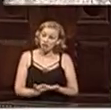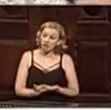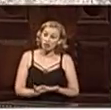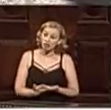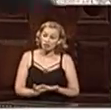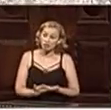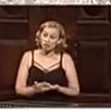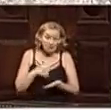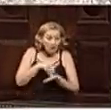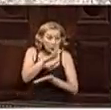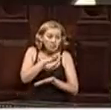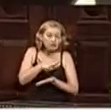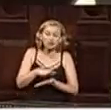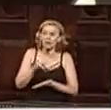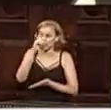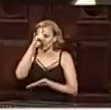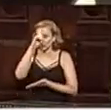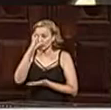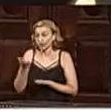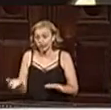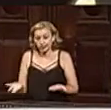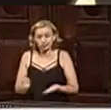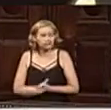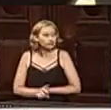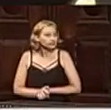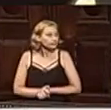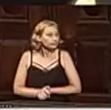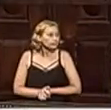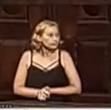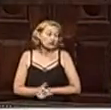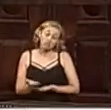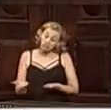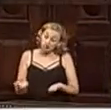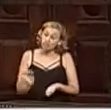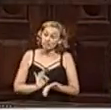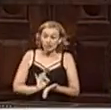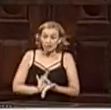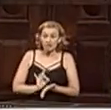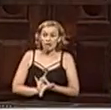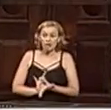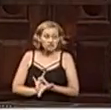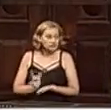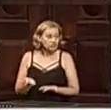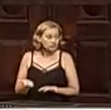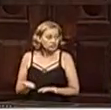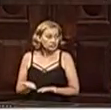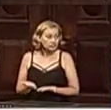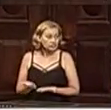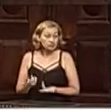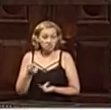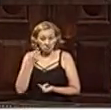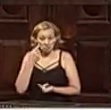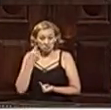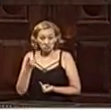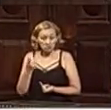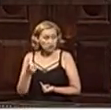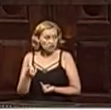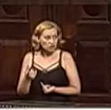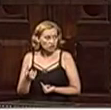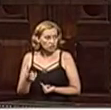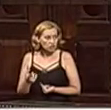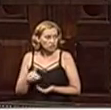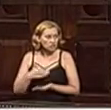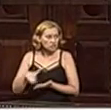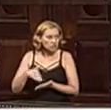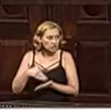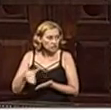completamente abandonados. Certeza, deputado Paulo Ramos, isso aí é um grande absurdo. Numa audiência pública aqui da Comissão de Saúde, o